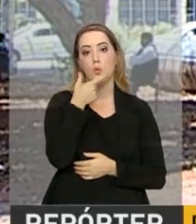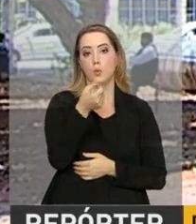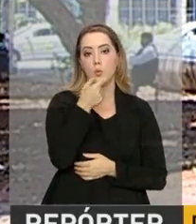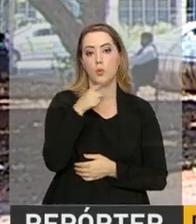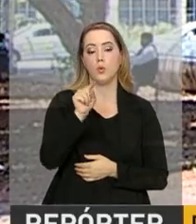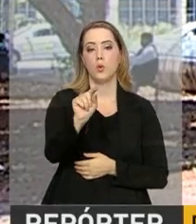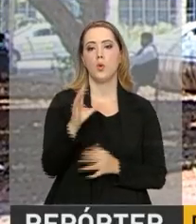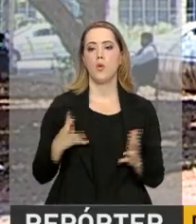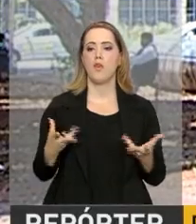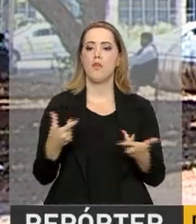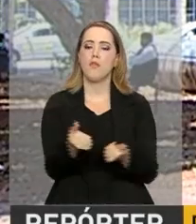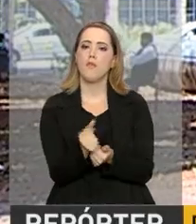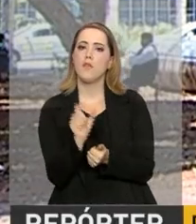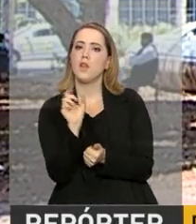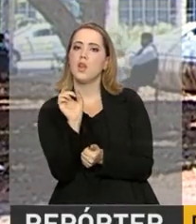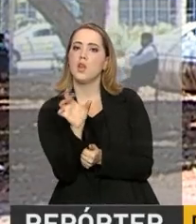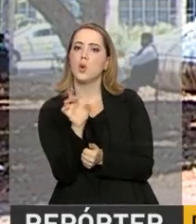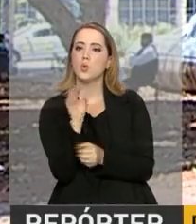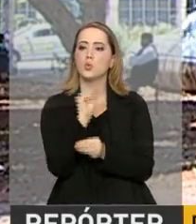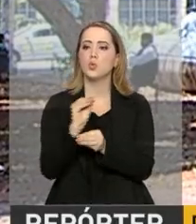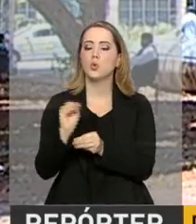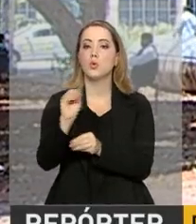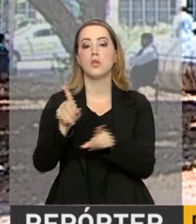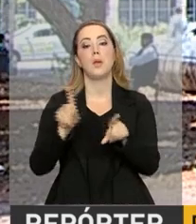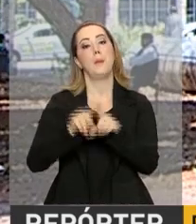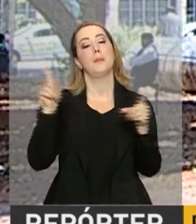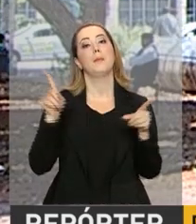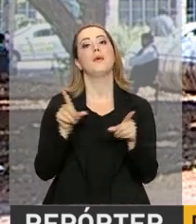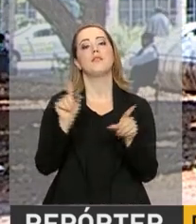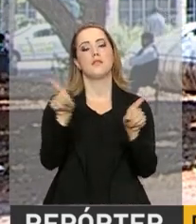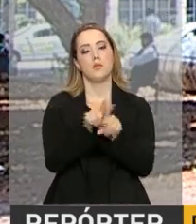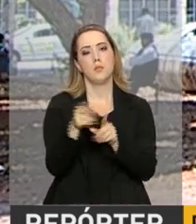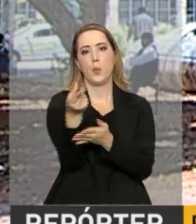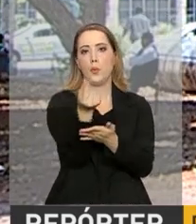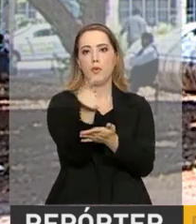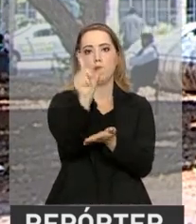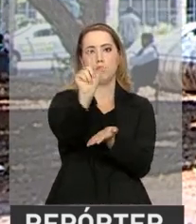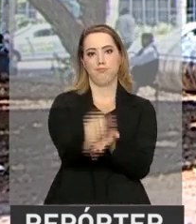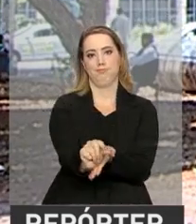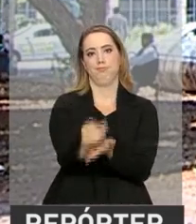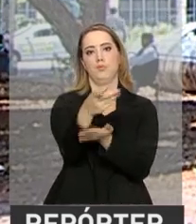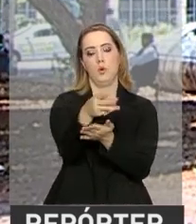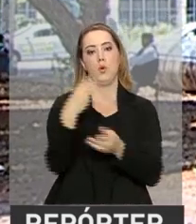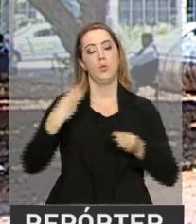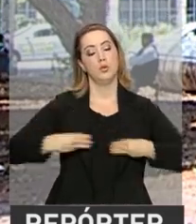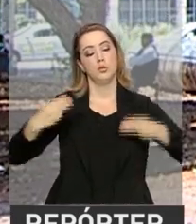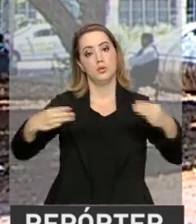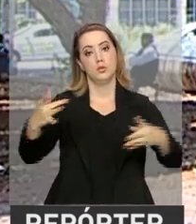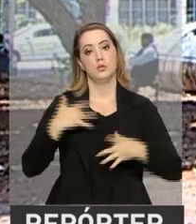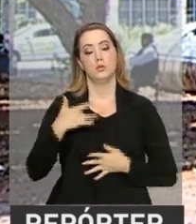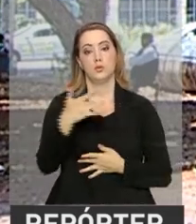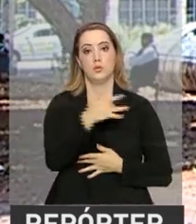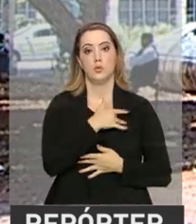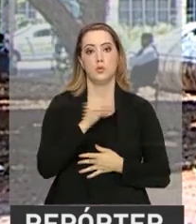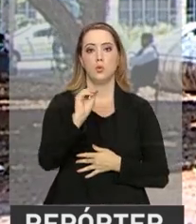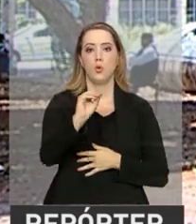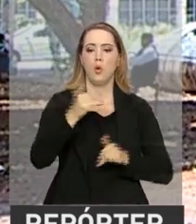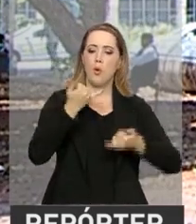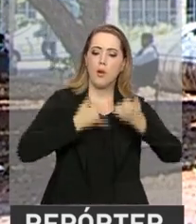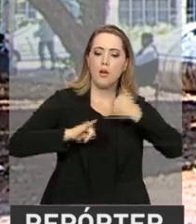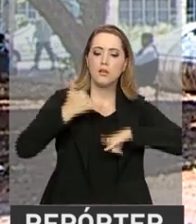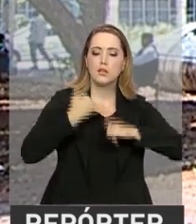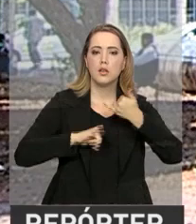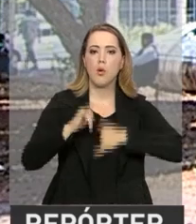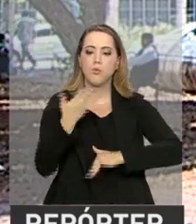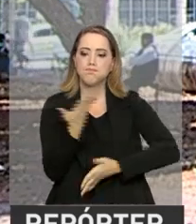ser eficaz apenas no tratamento, ele também vai custar menos. O Ministério da Saúde fez uma negociação com o laboratório que